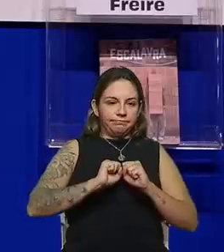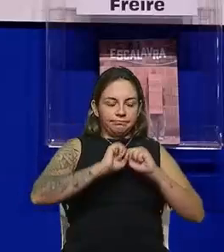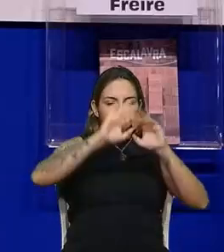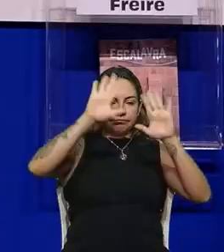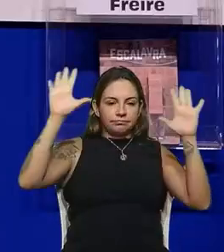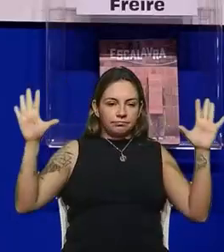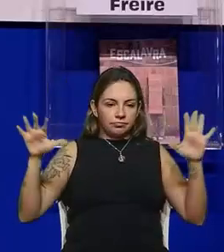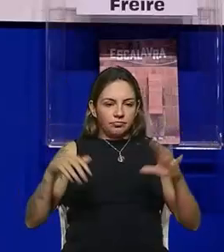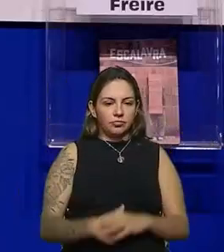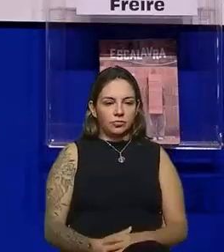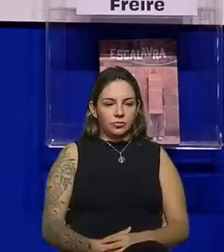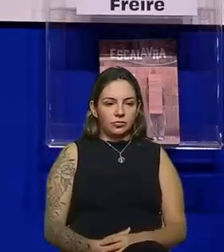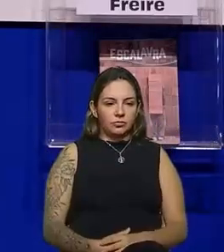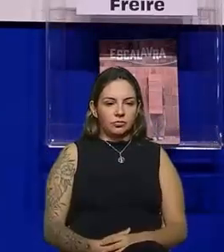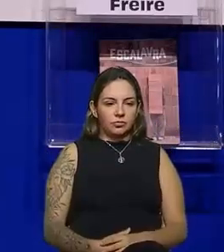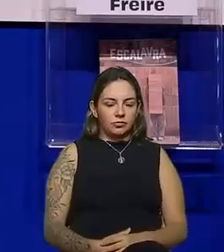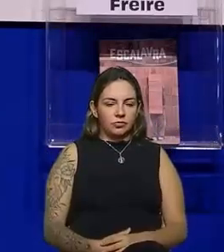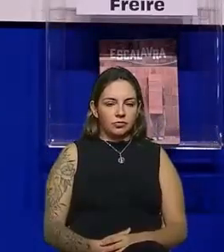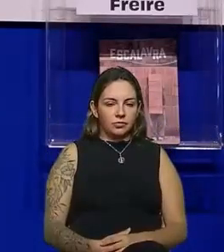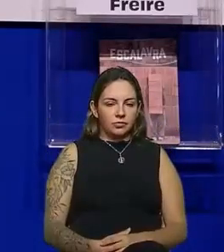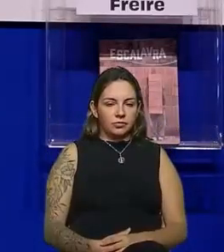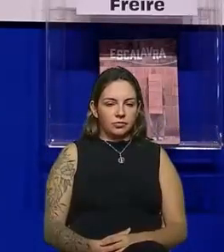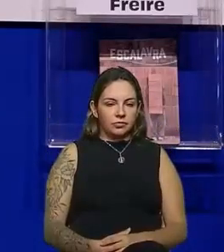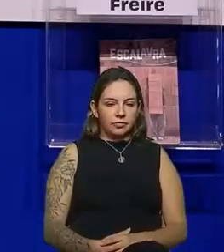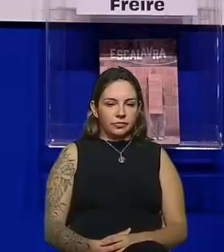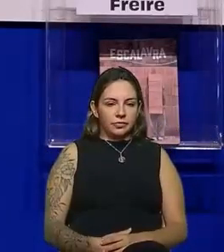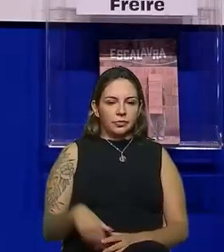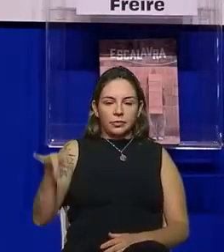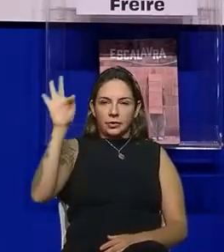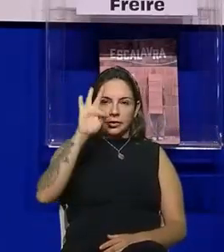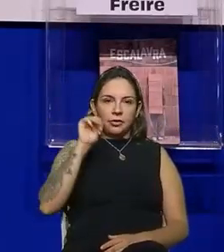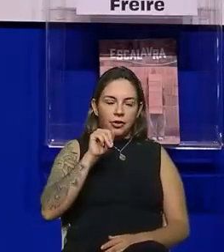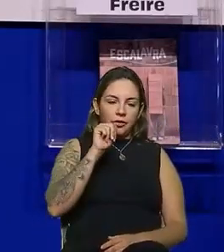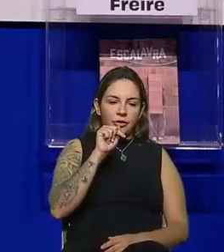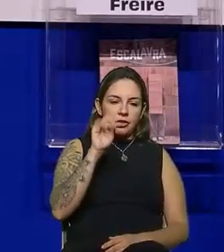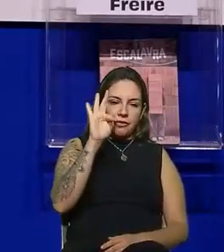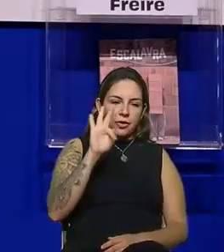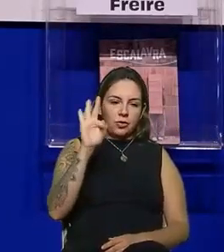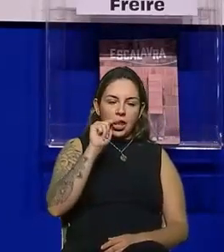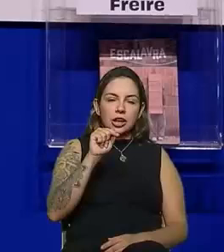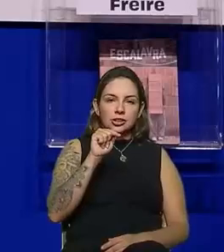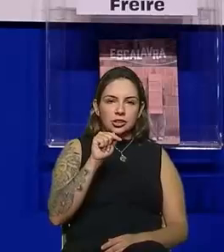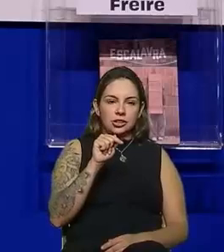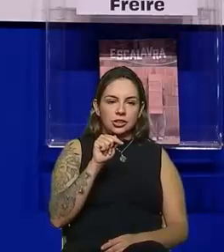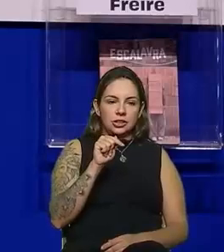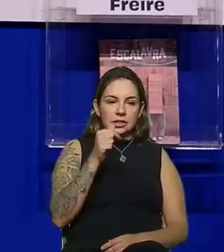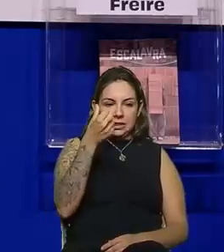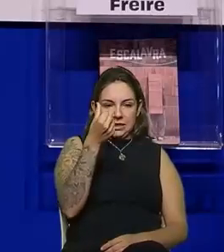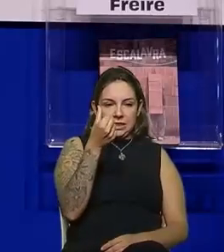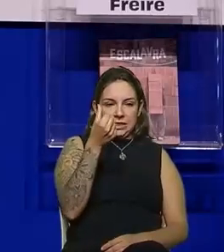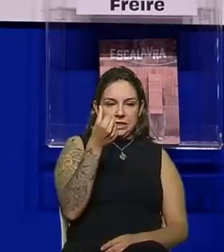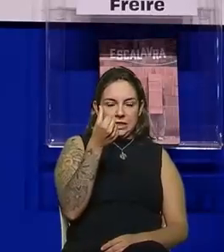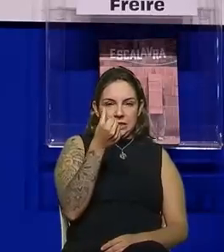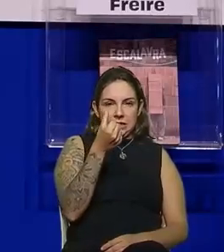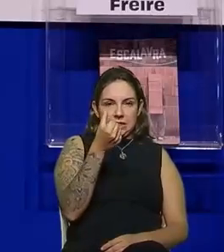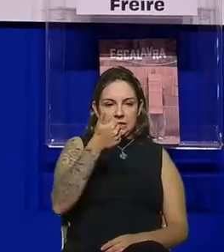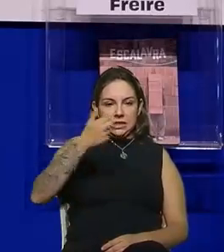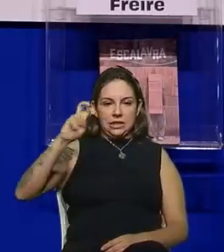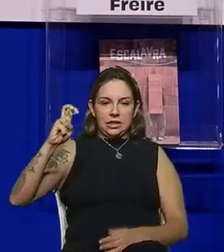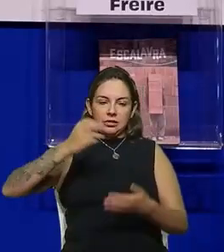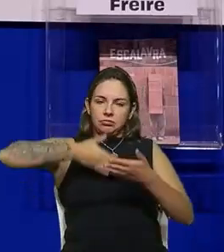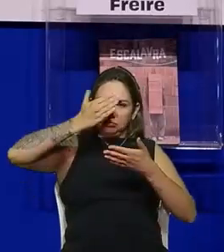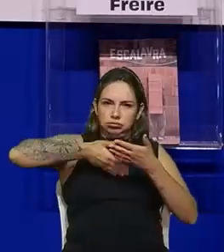Enigma, do professor Ranieri Ribas, da Universidade Federal do Piauí. São